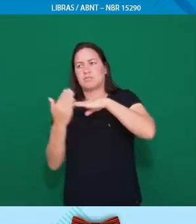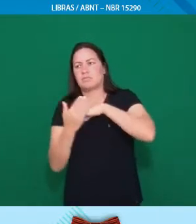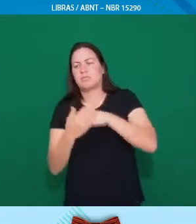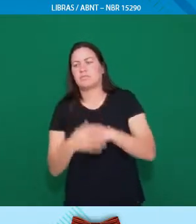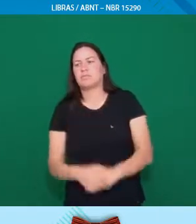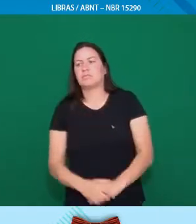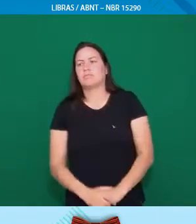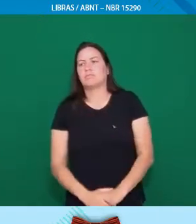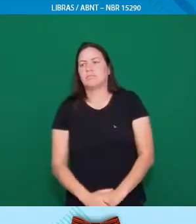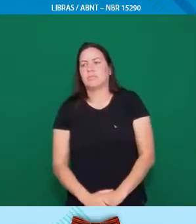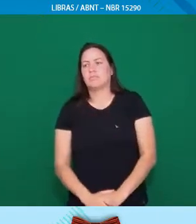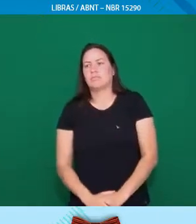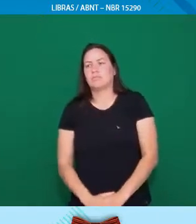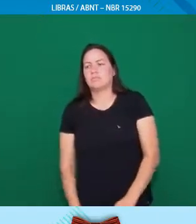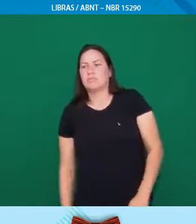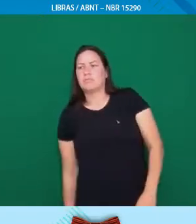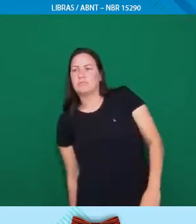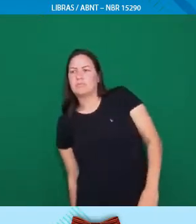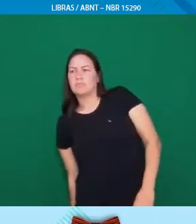Renato